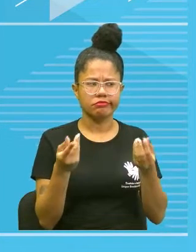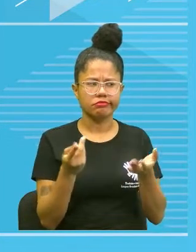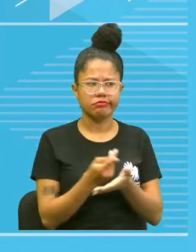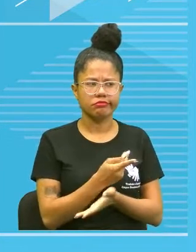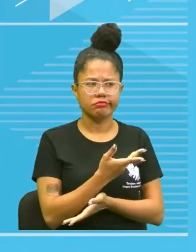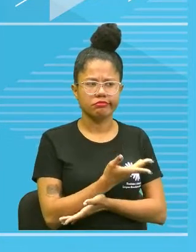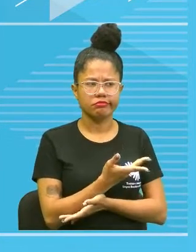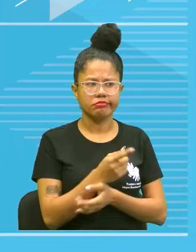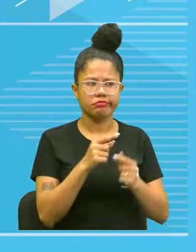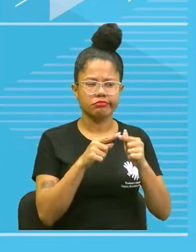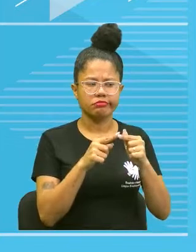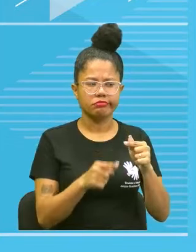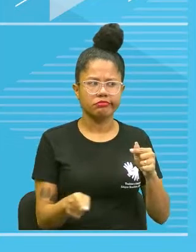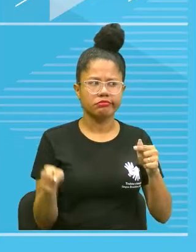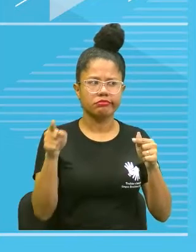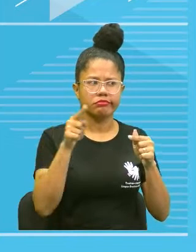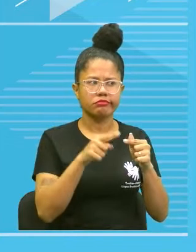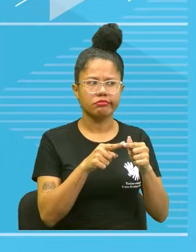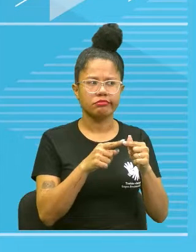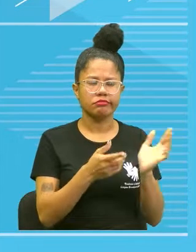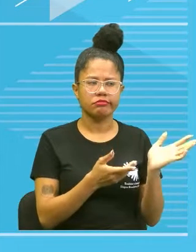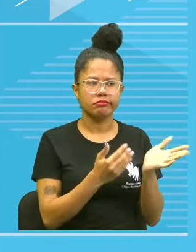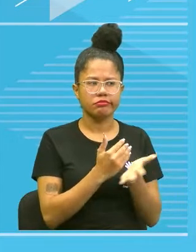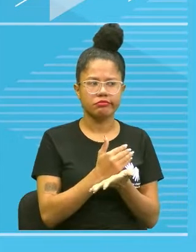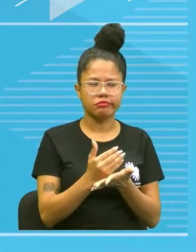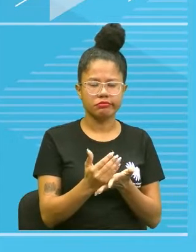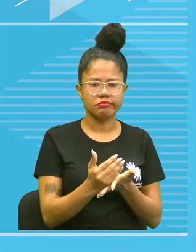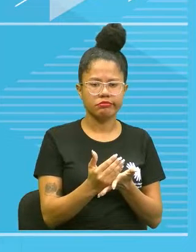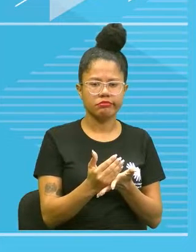exemplo. O cara começou em A.